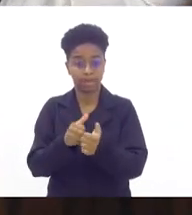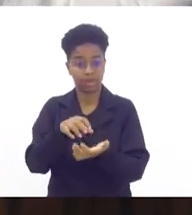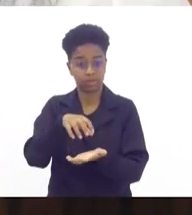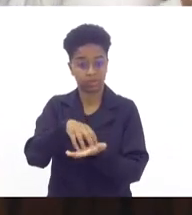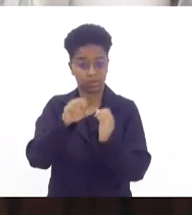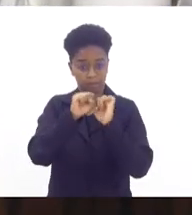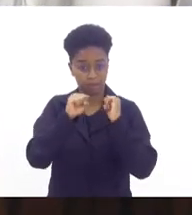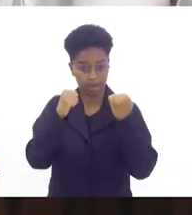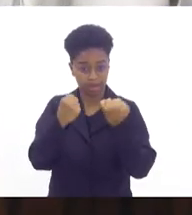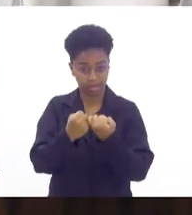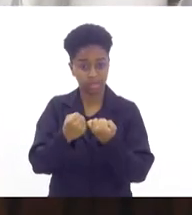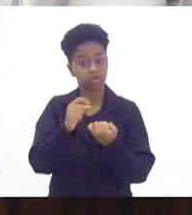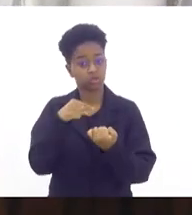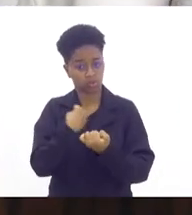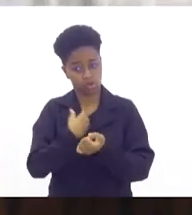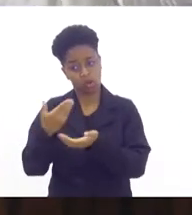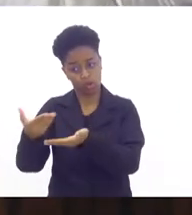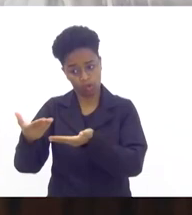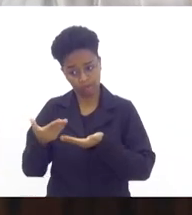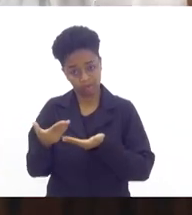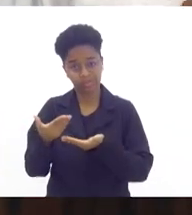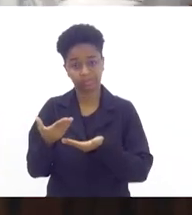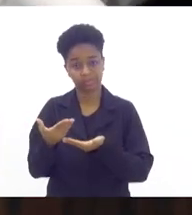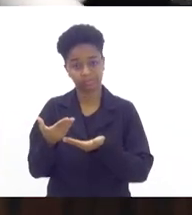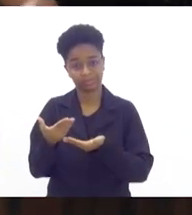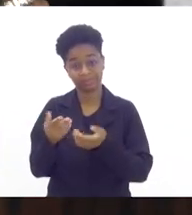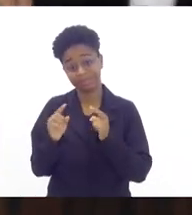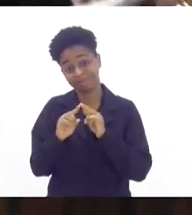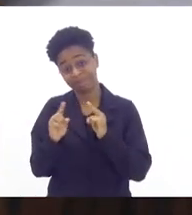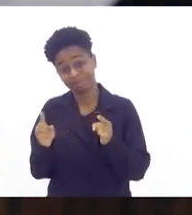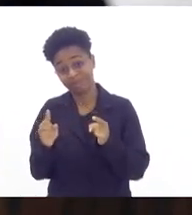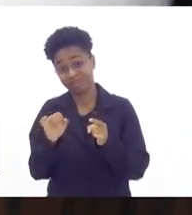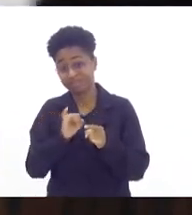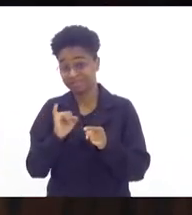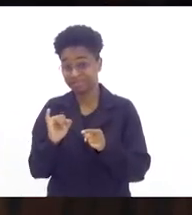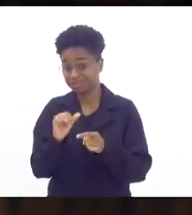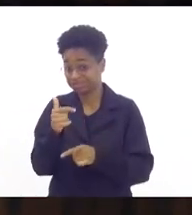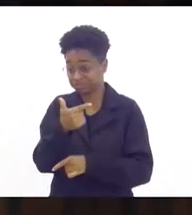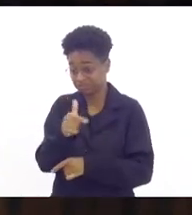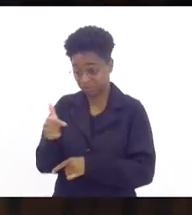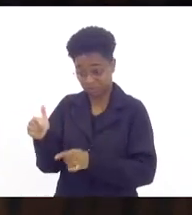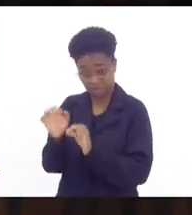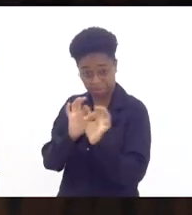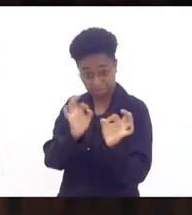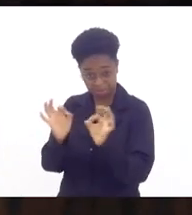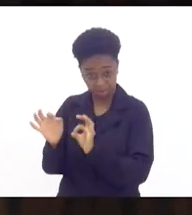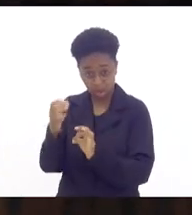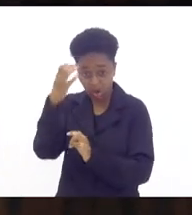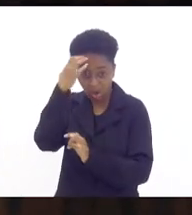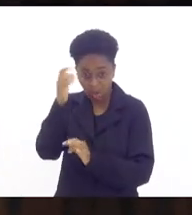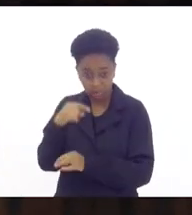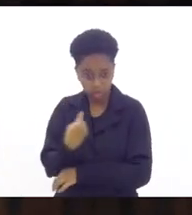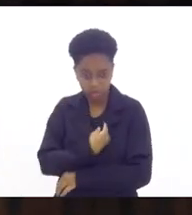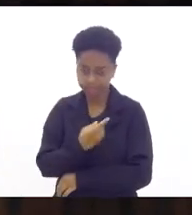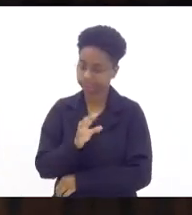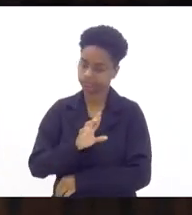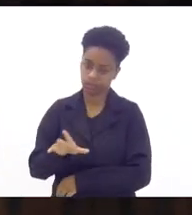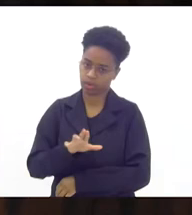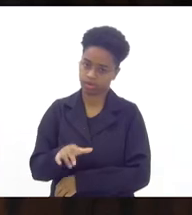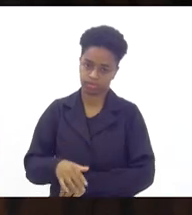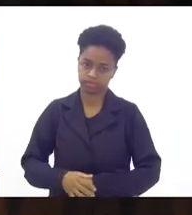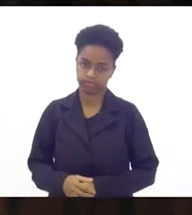que está sim mas se aqui não estão não é culpa dessa comissão senhora